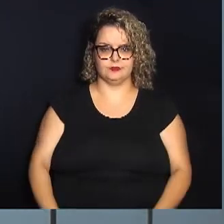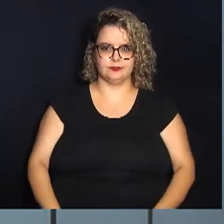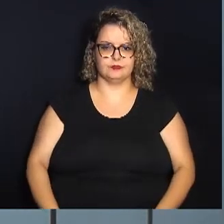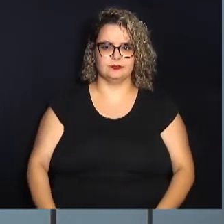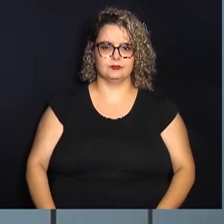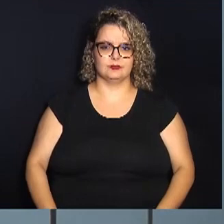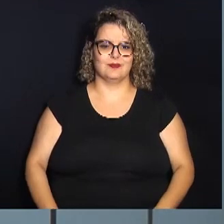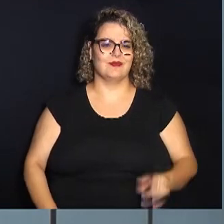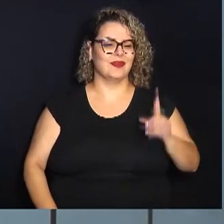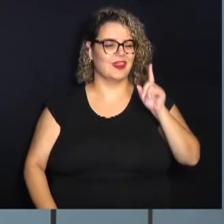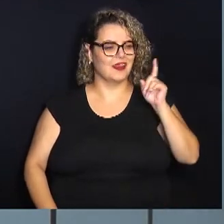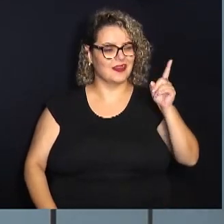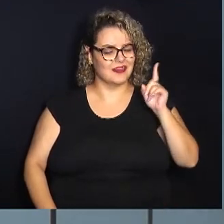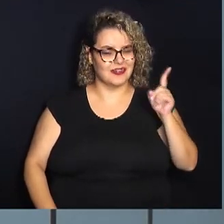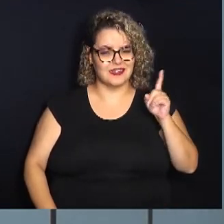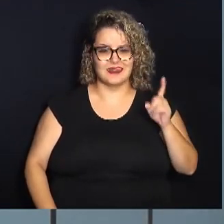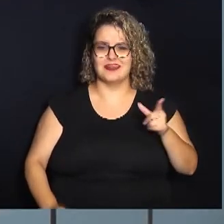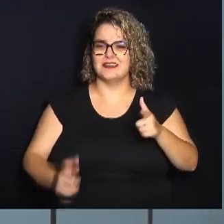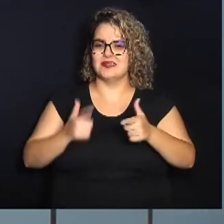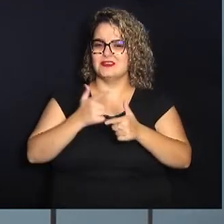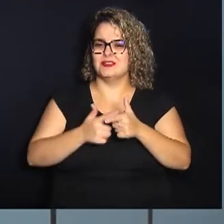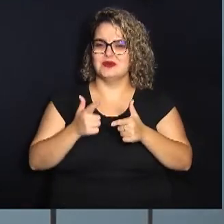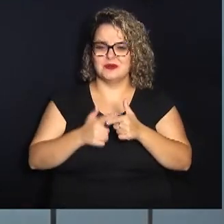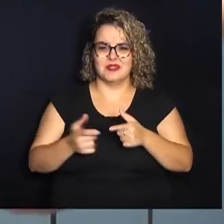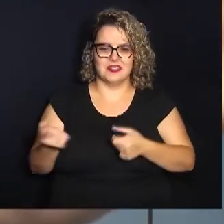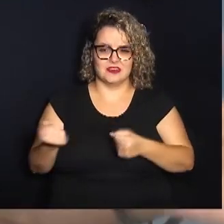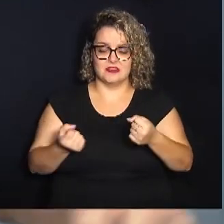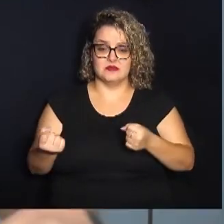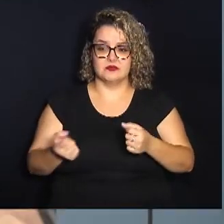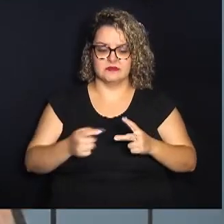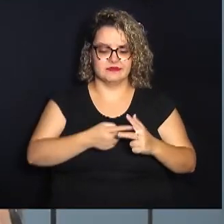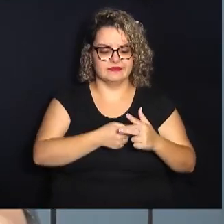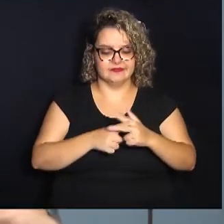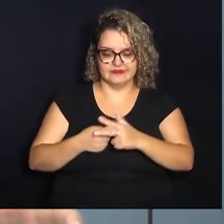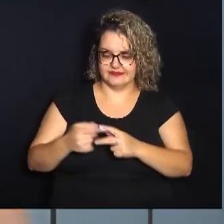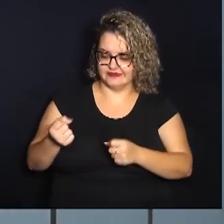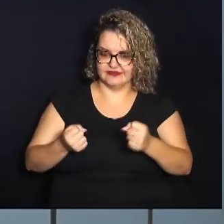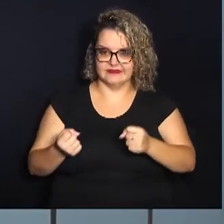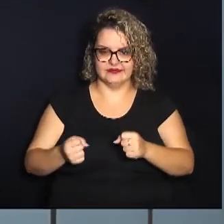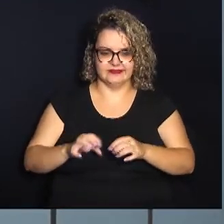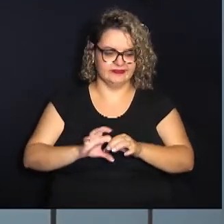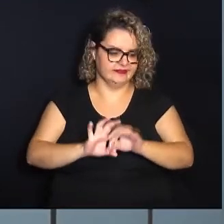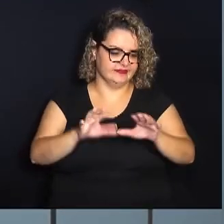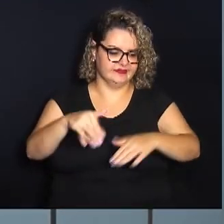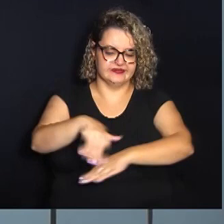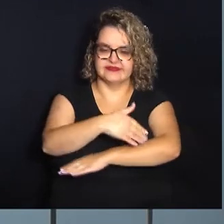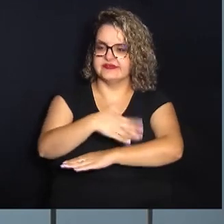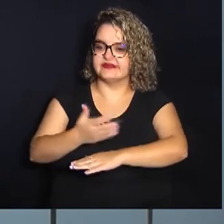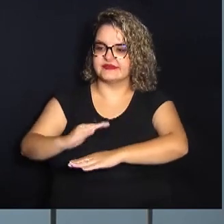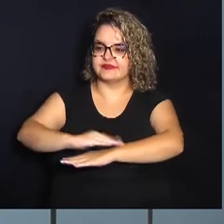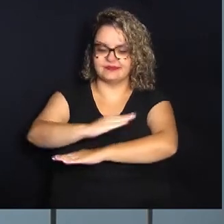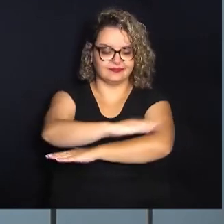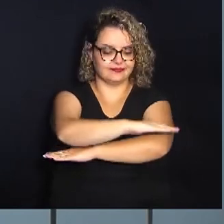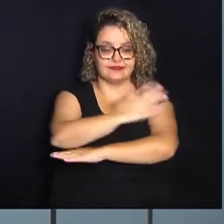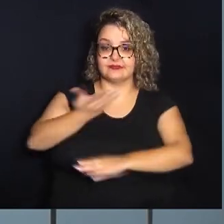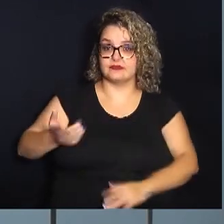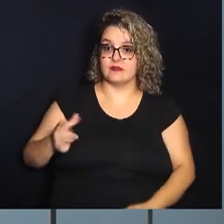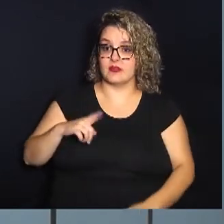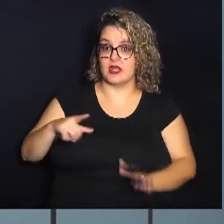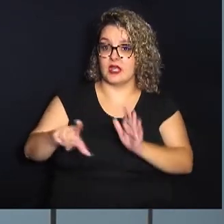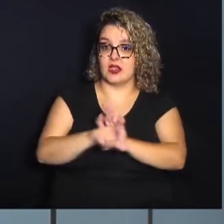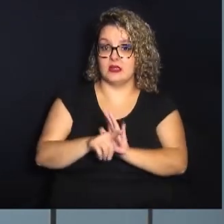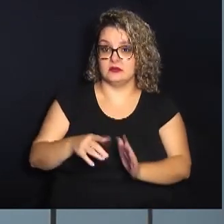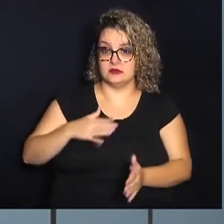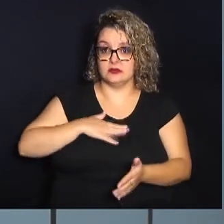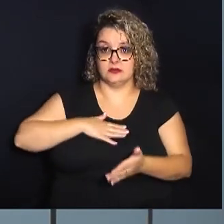tem lá um problema dos carros. O cara arruma os carros e larga o carro na rua. Entendeu? Nós temos uma lei que é a